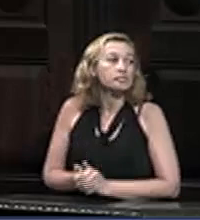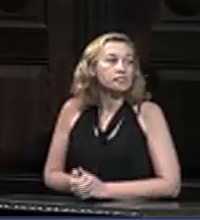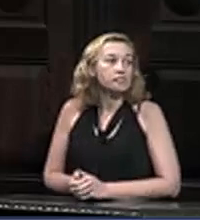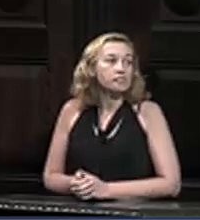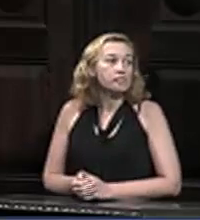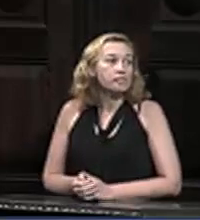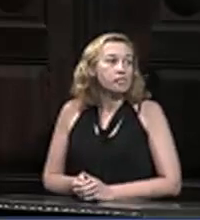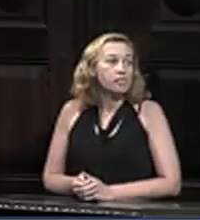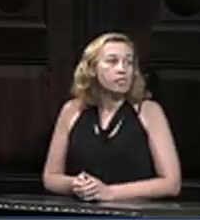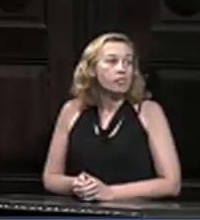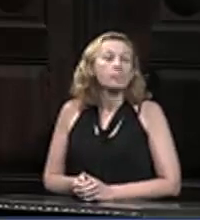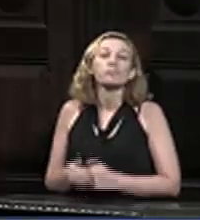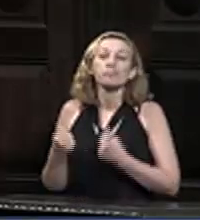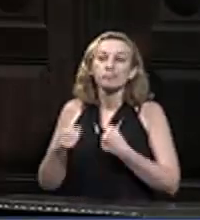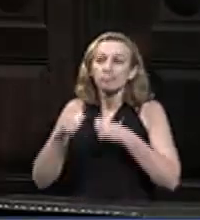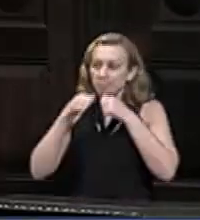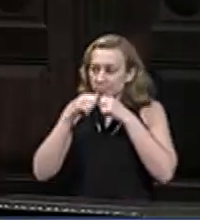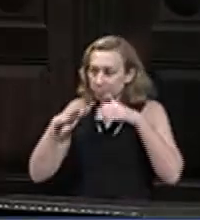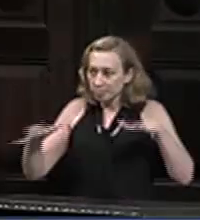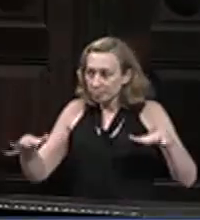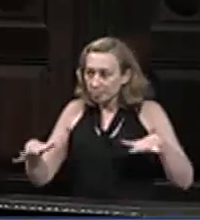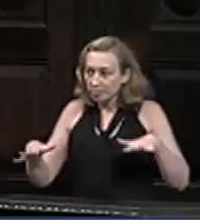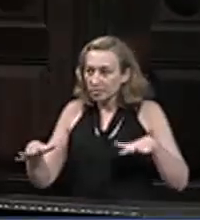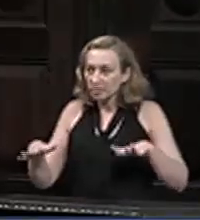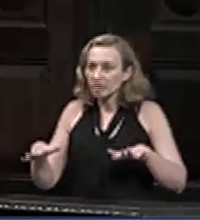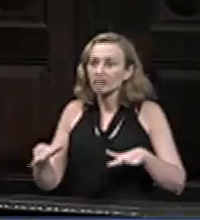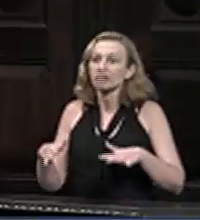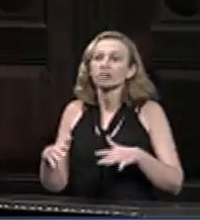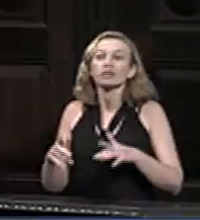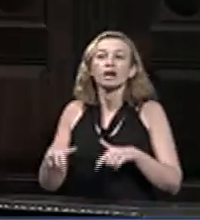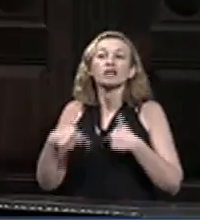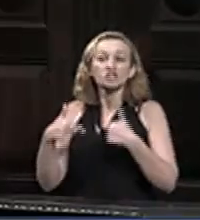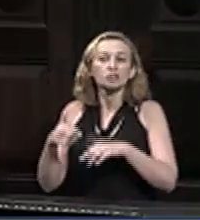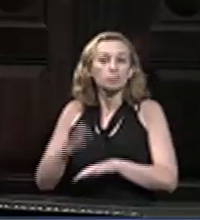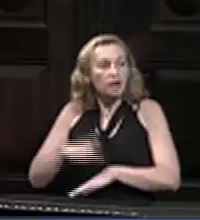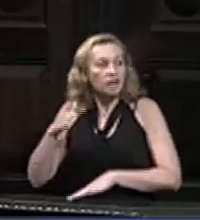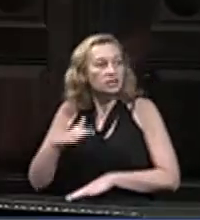que deve ampliar esse papel social